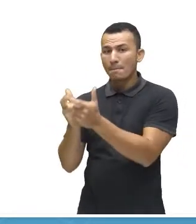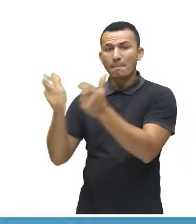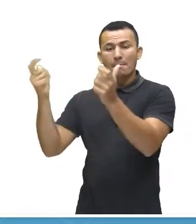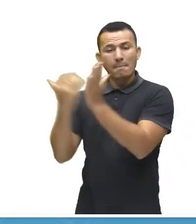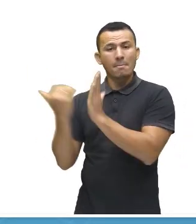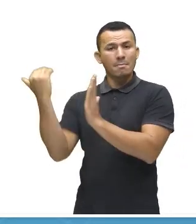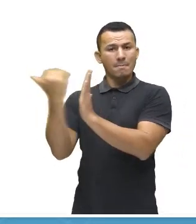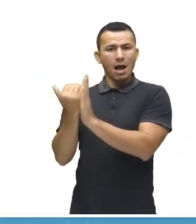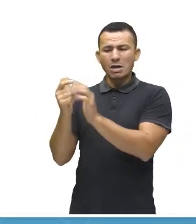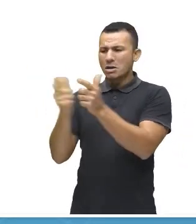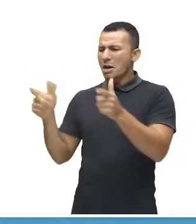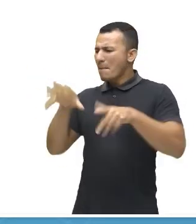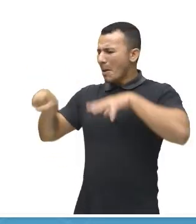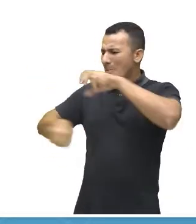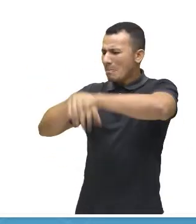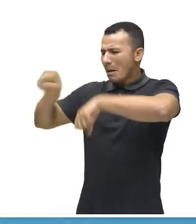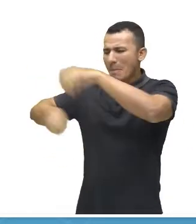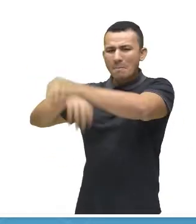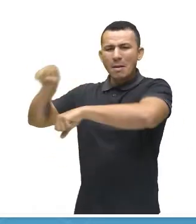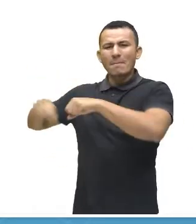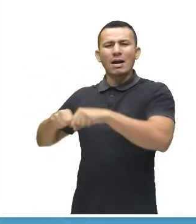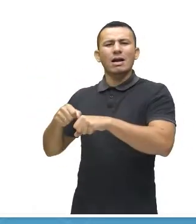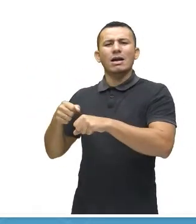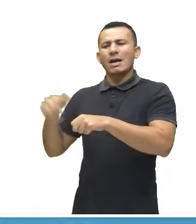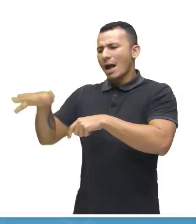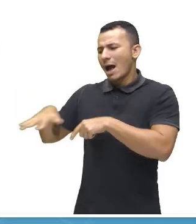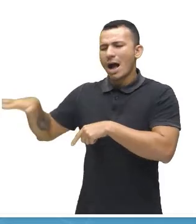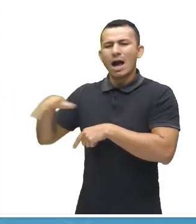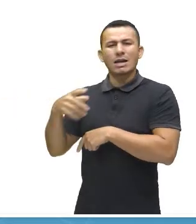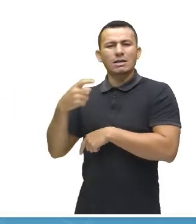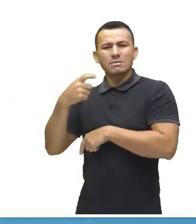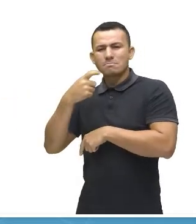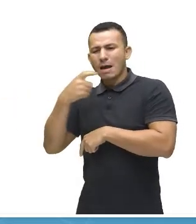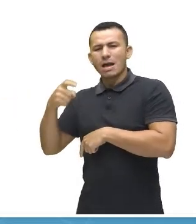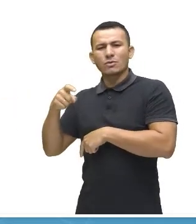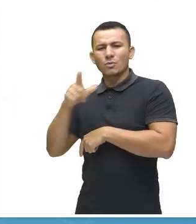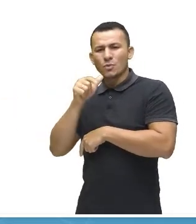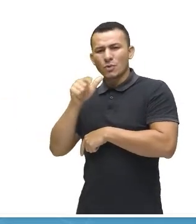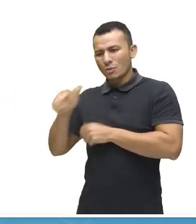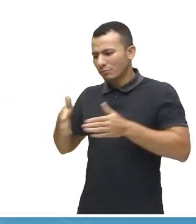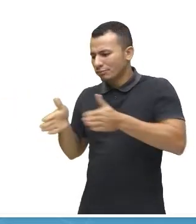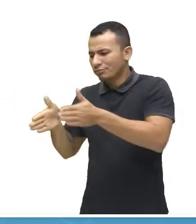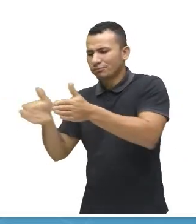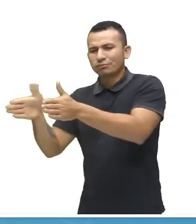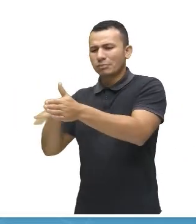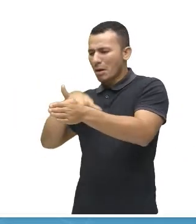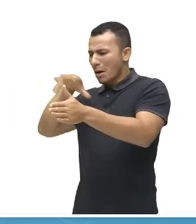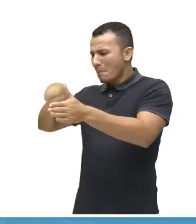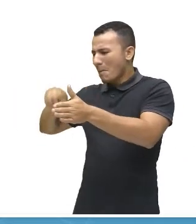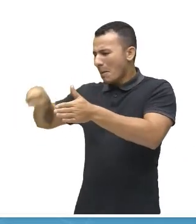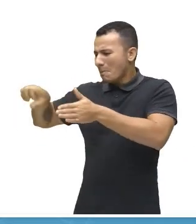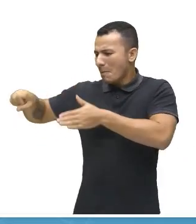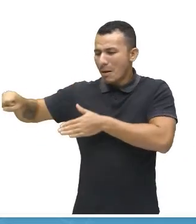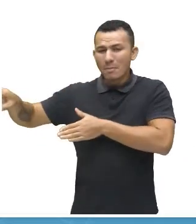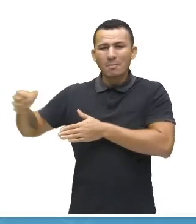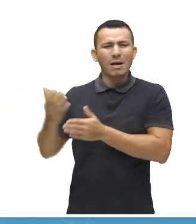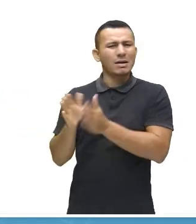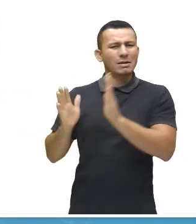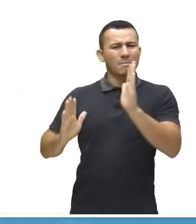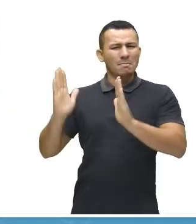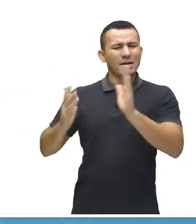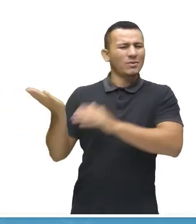intensa, ocupando ali áreas litorâneas, né? Teve os primeiros séculos da ocupação